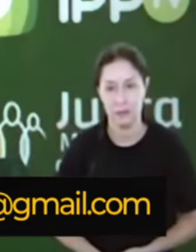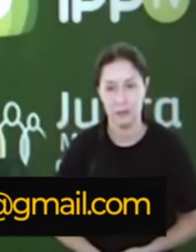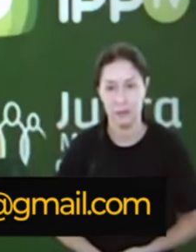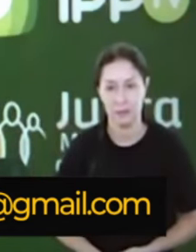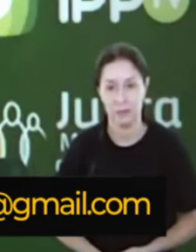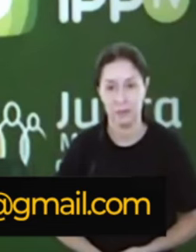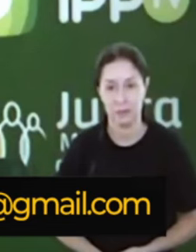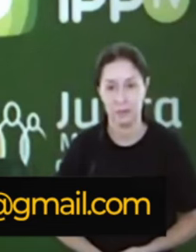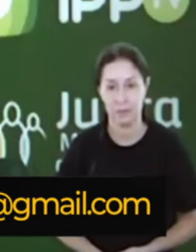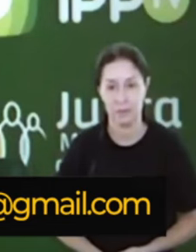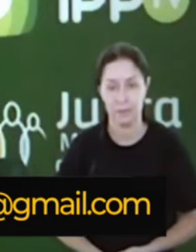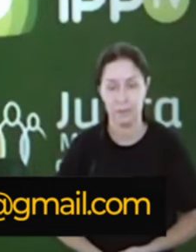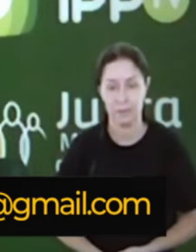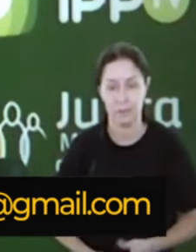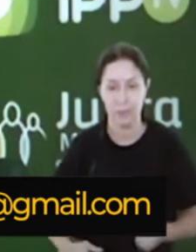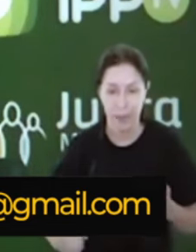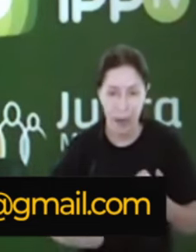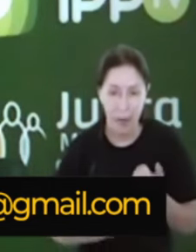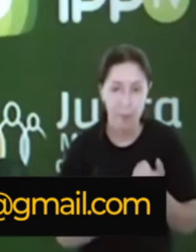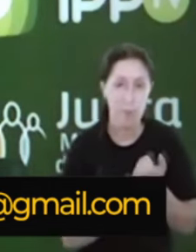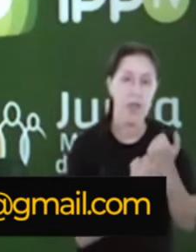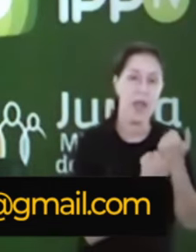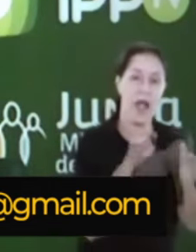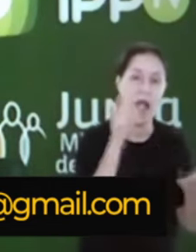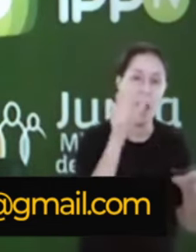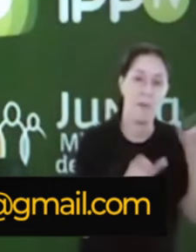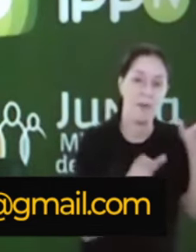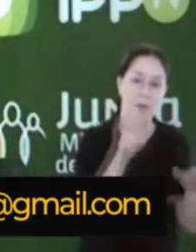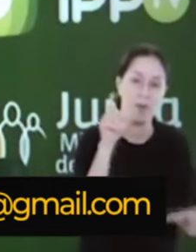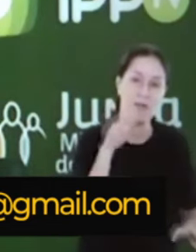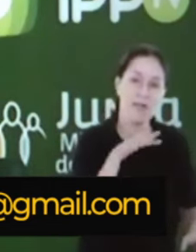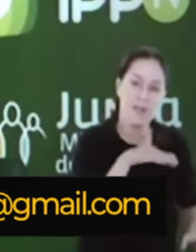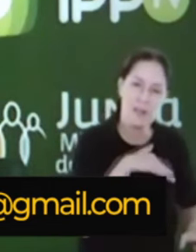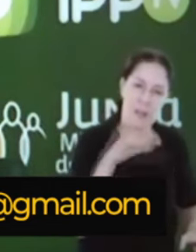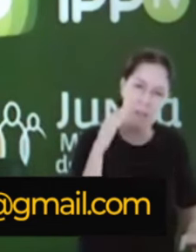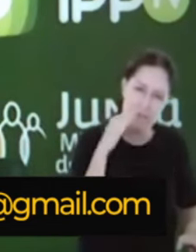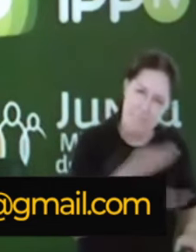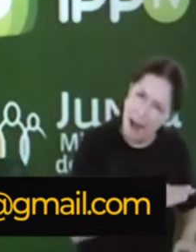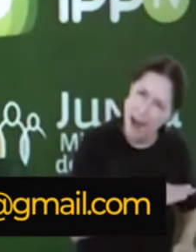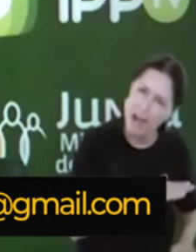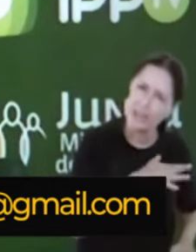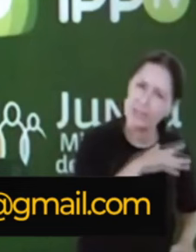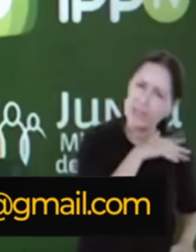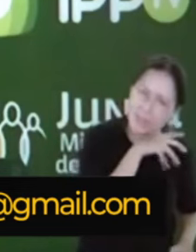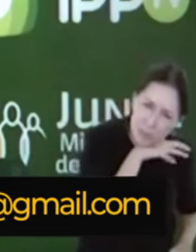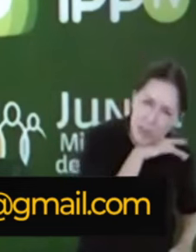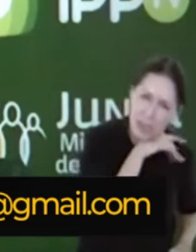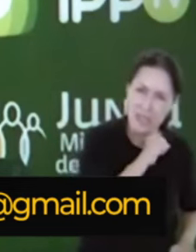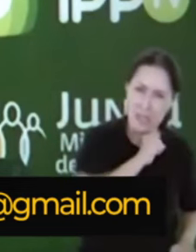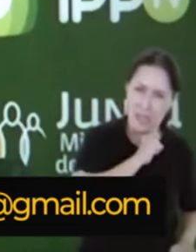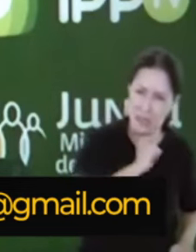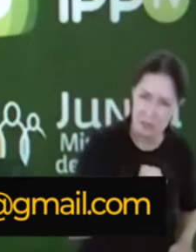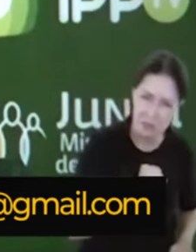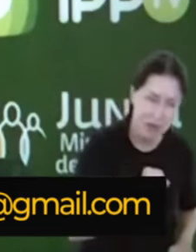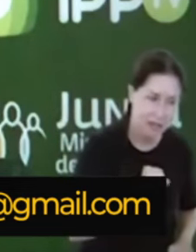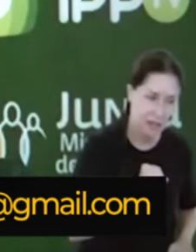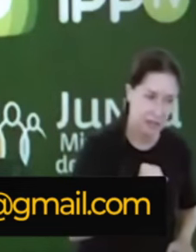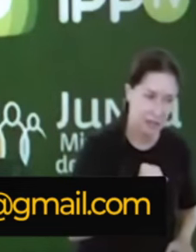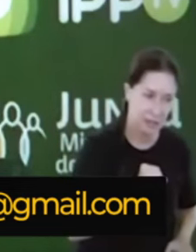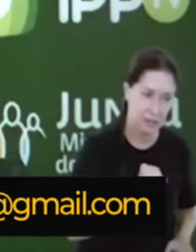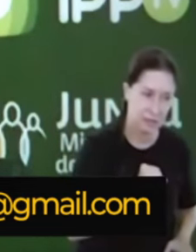grupo terrorista que mata crianças jovens e